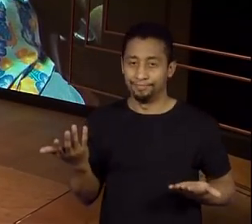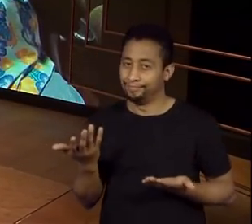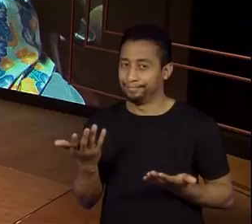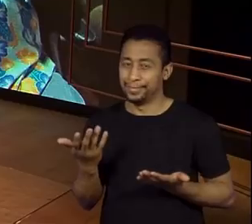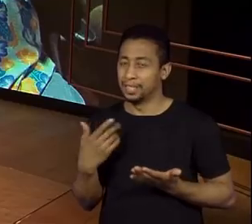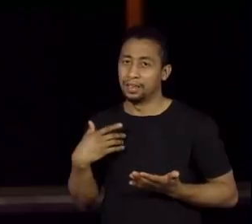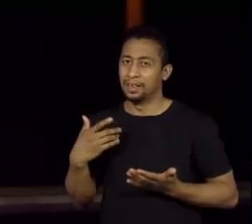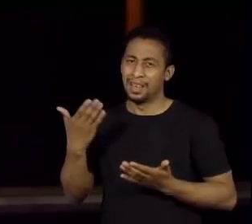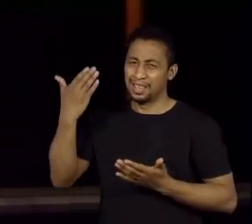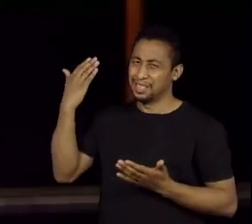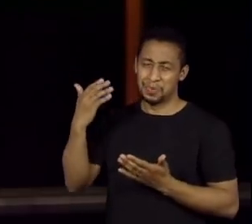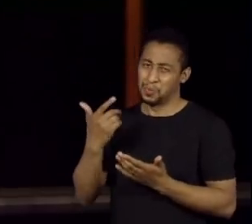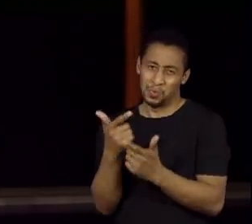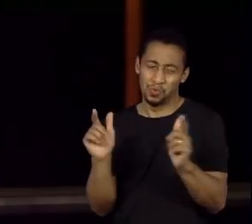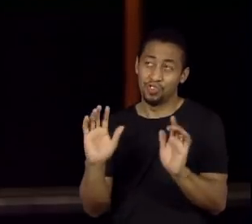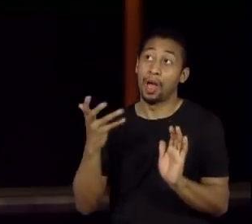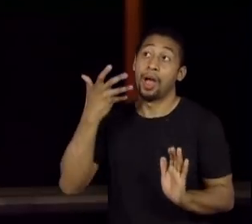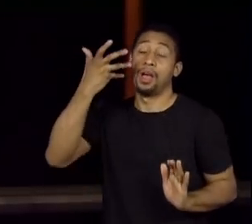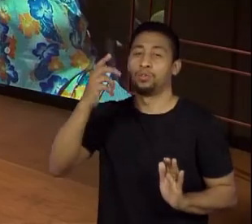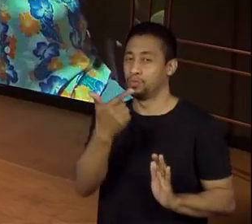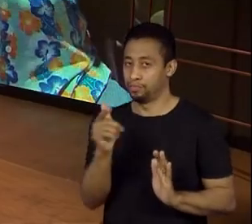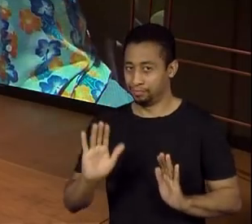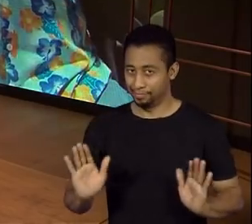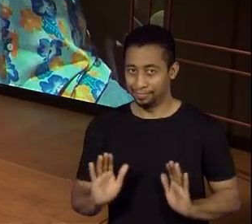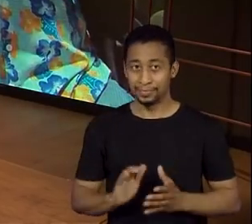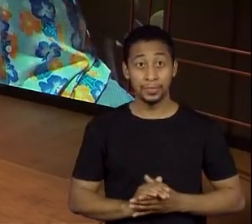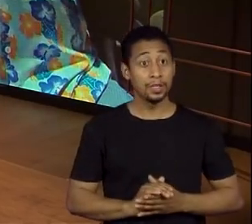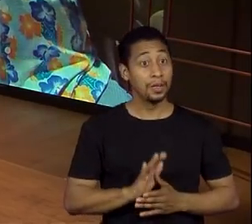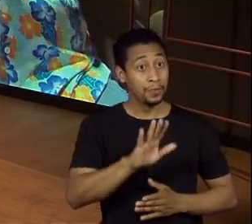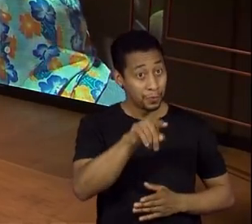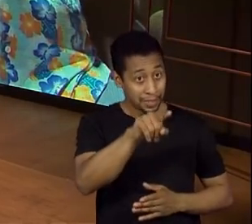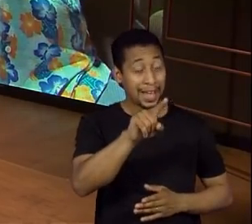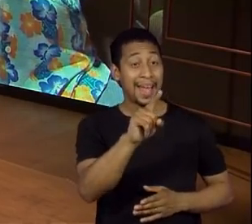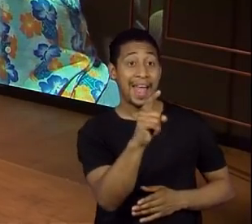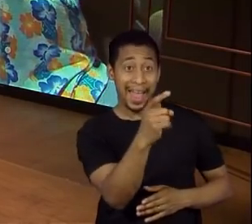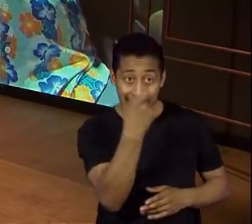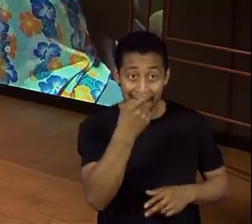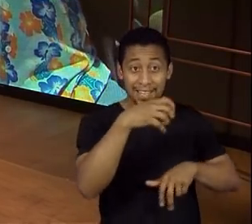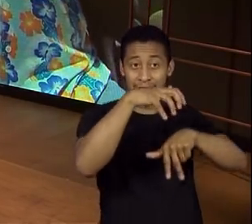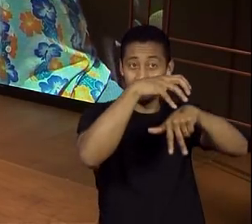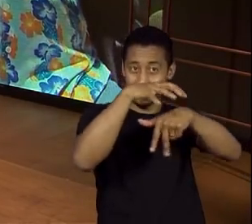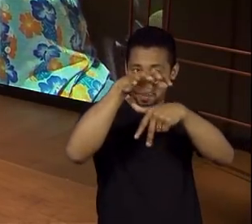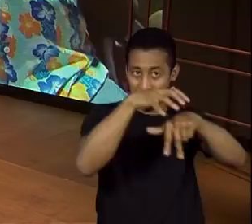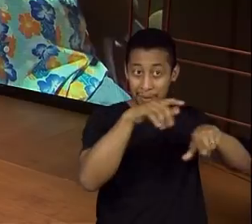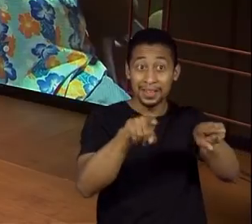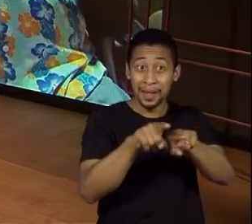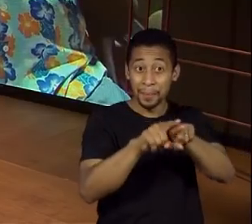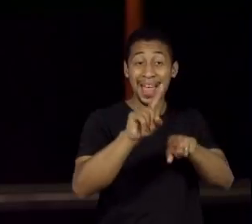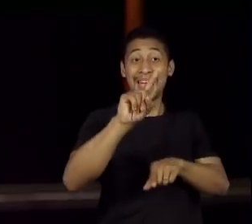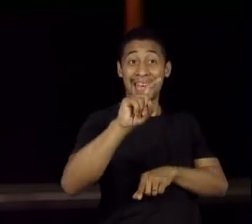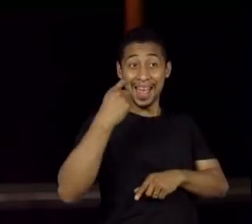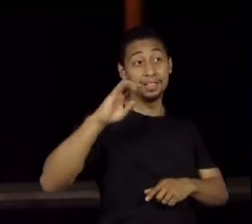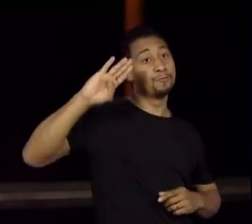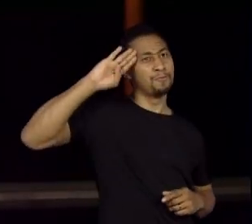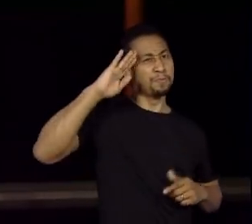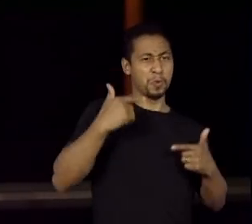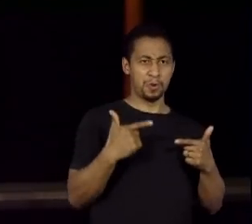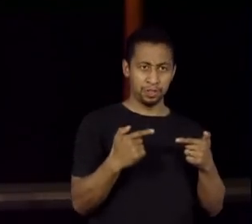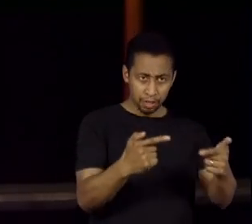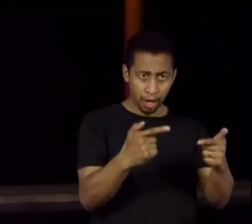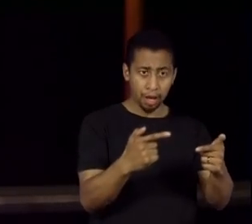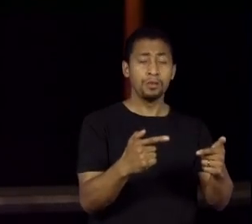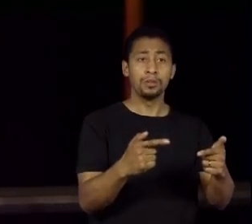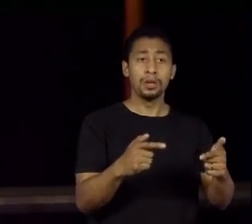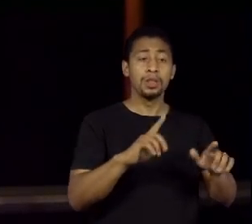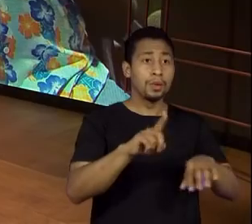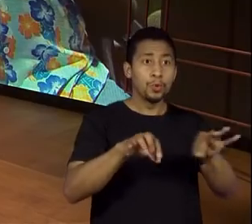época. Bom, então, aí o ex-paraquedista, ex-combatente de guerra, sai do exército e entra em cena